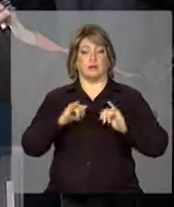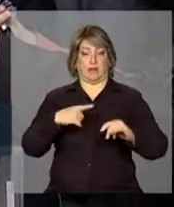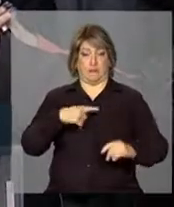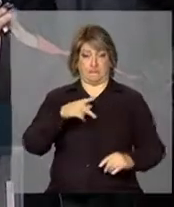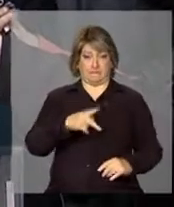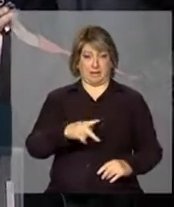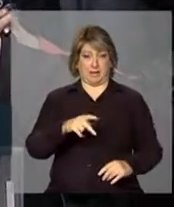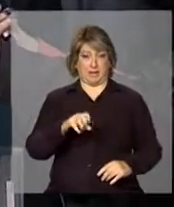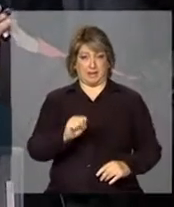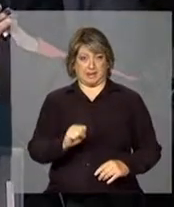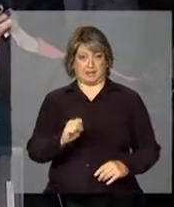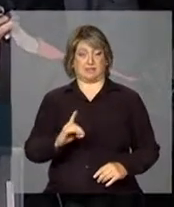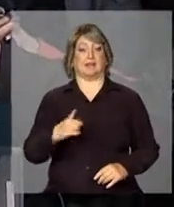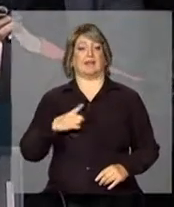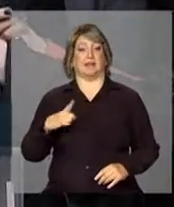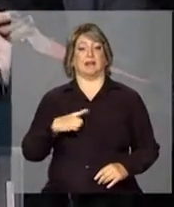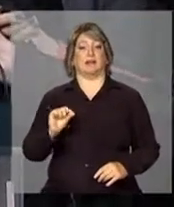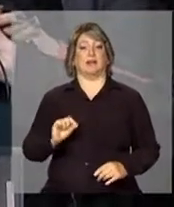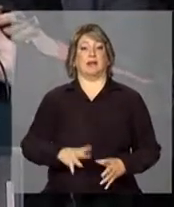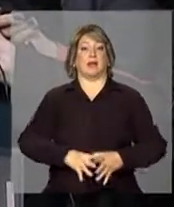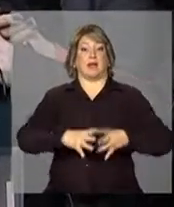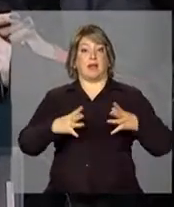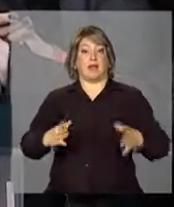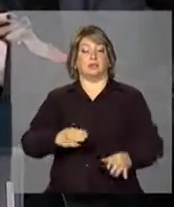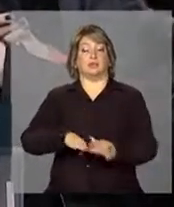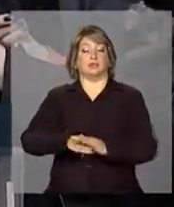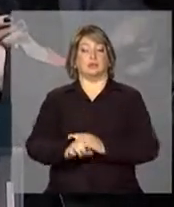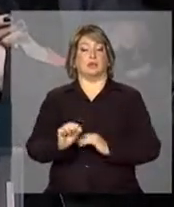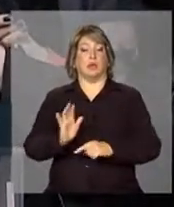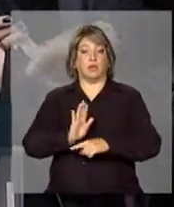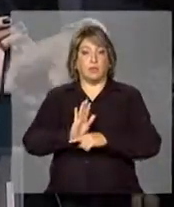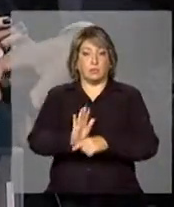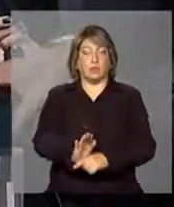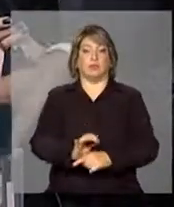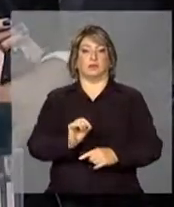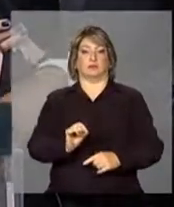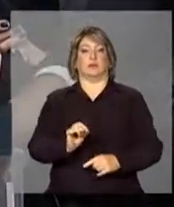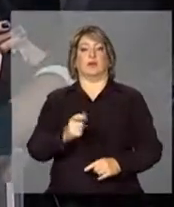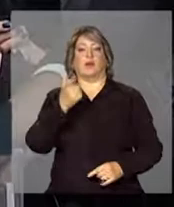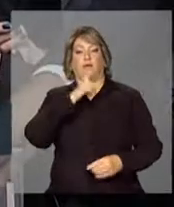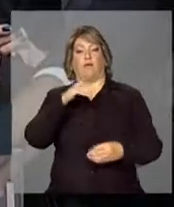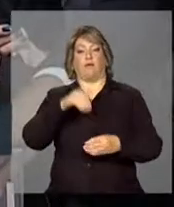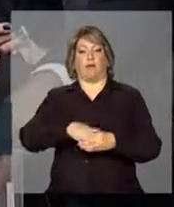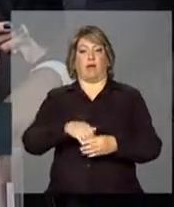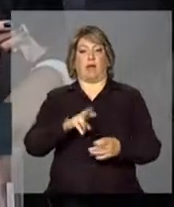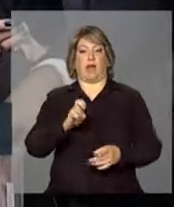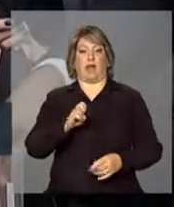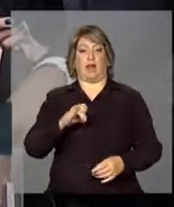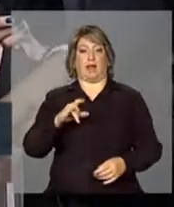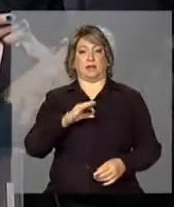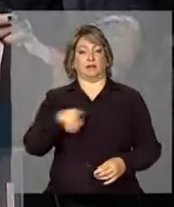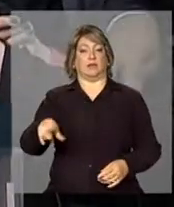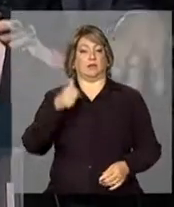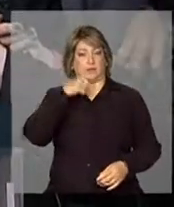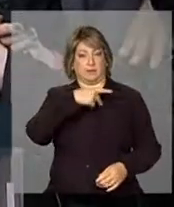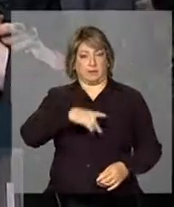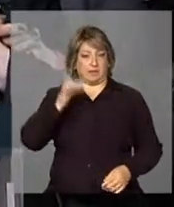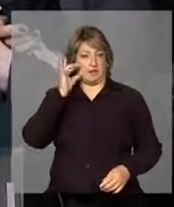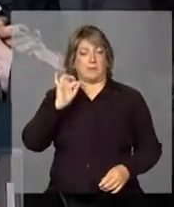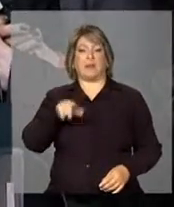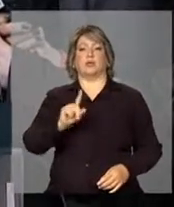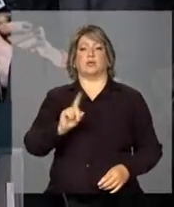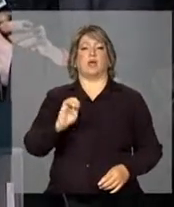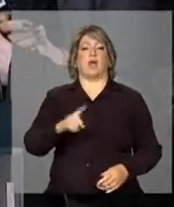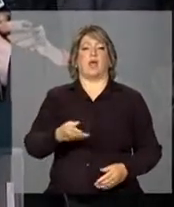uma grande tendência de apoiar a reeleição da presidente Dilma sem que isso signifique troca de